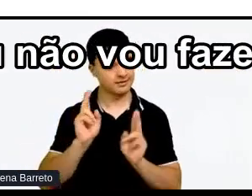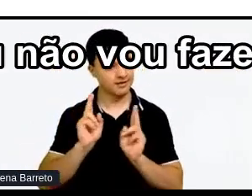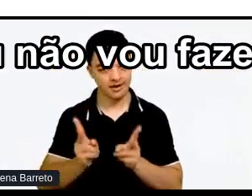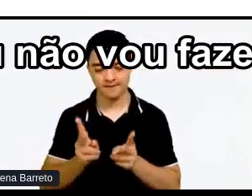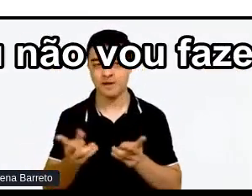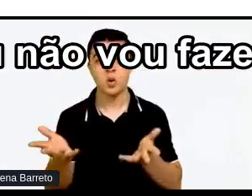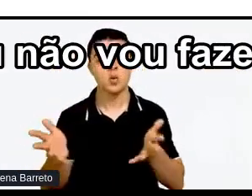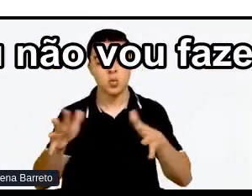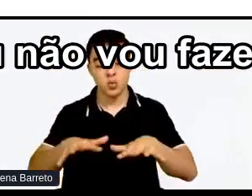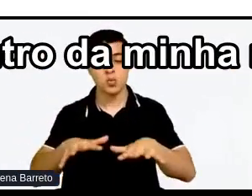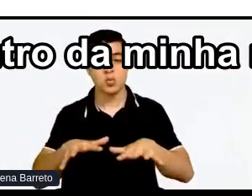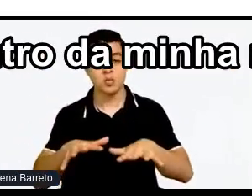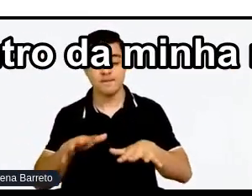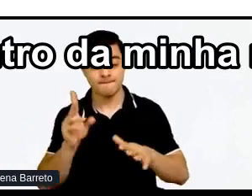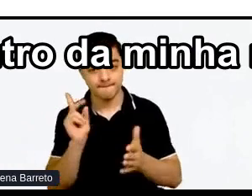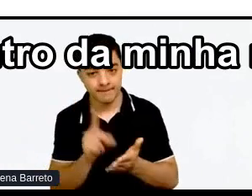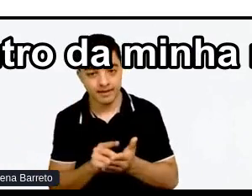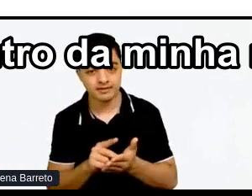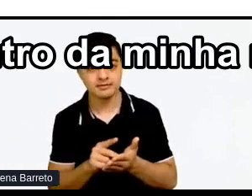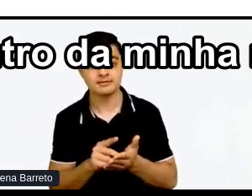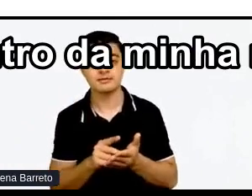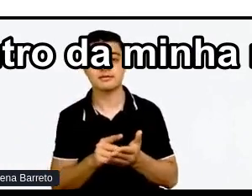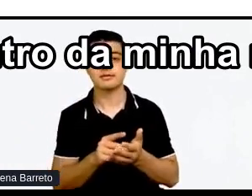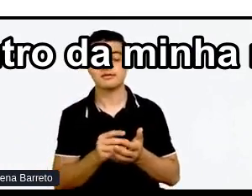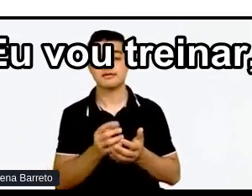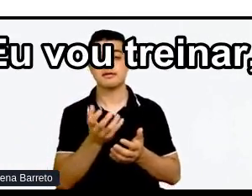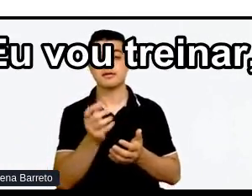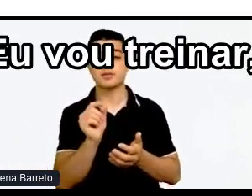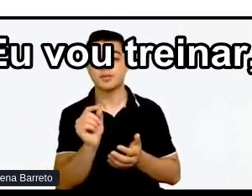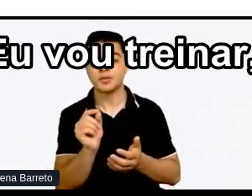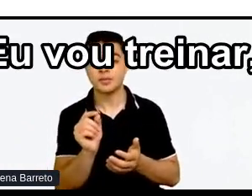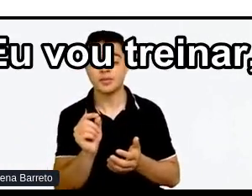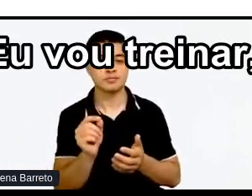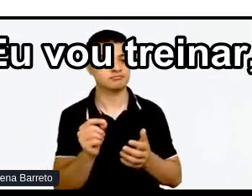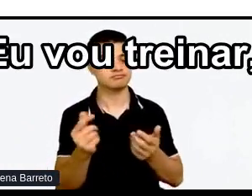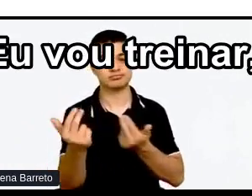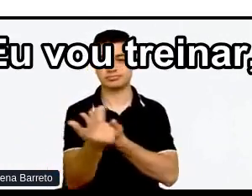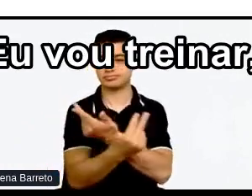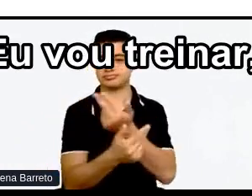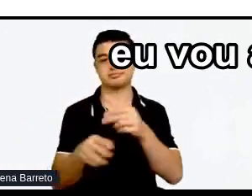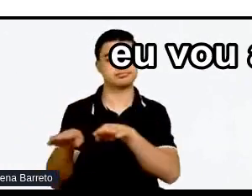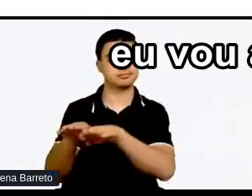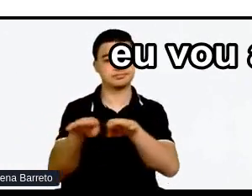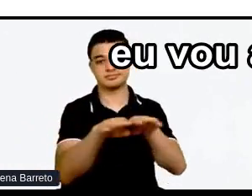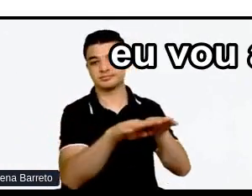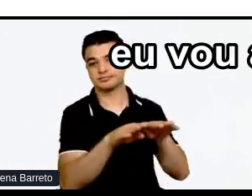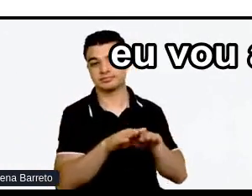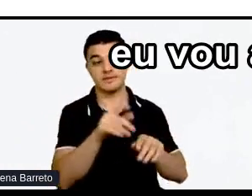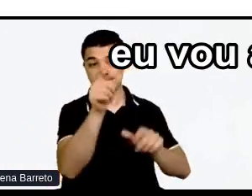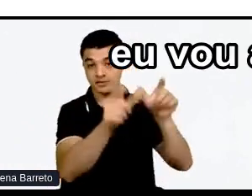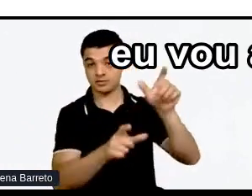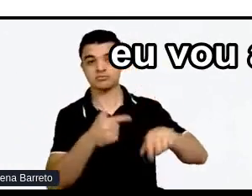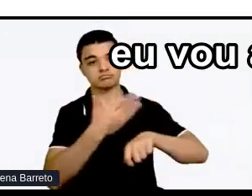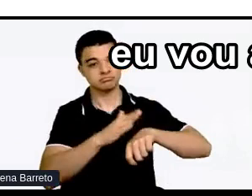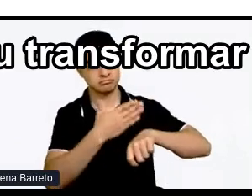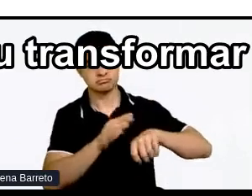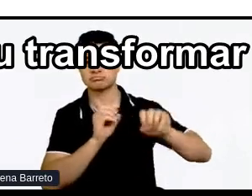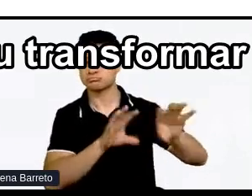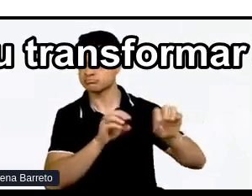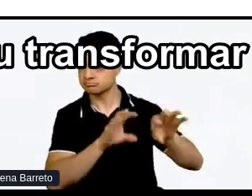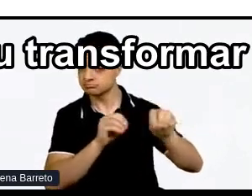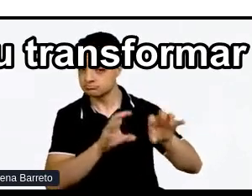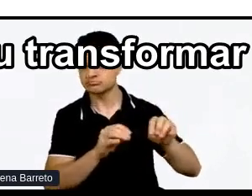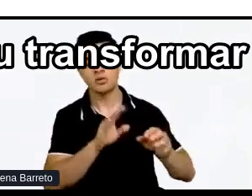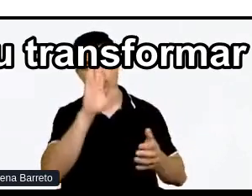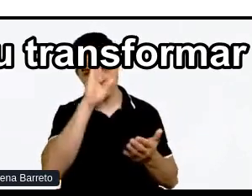fazer a diferenciação dentro da minha rotina de trabalho. Eu vou treinar, eu vou formar, eu vou acreditar e eu